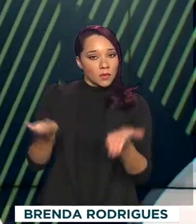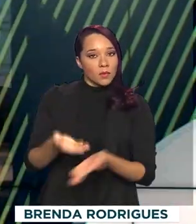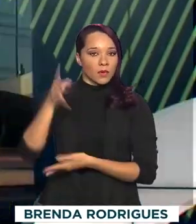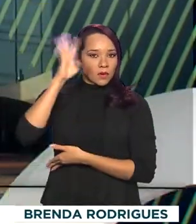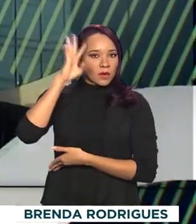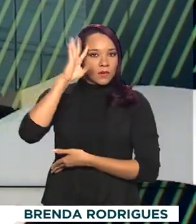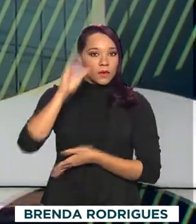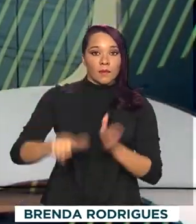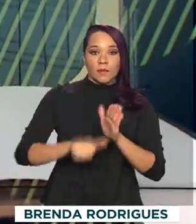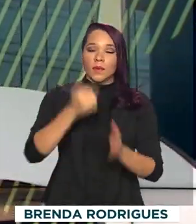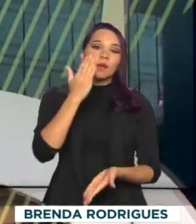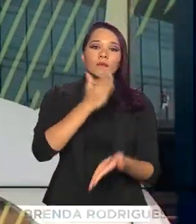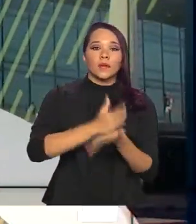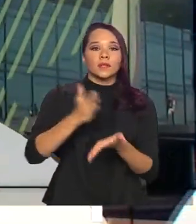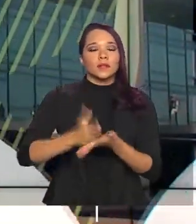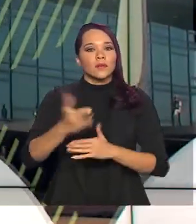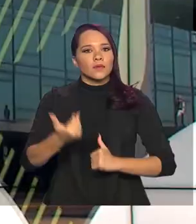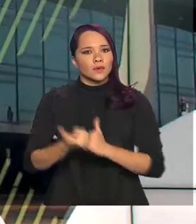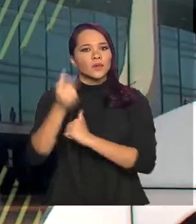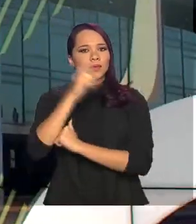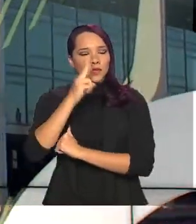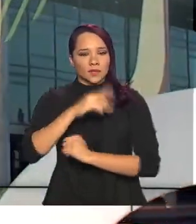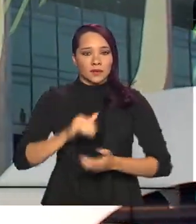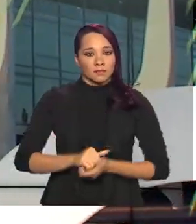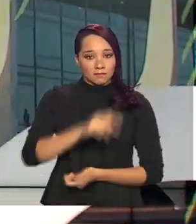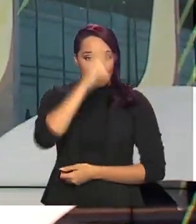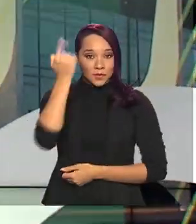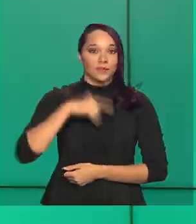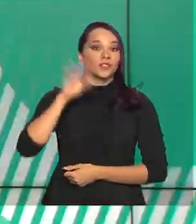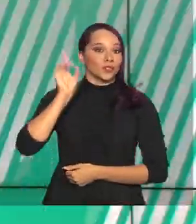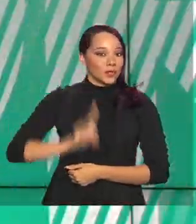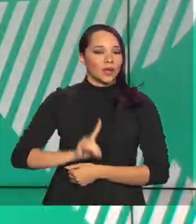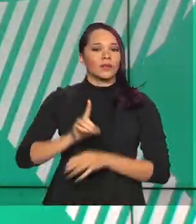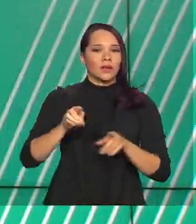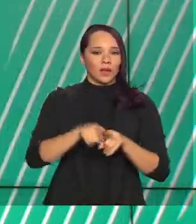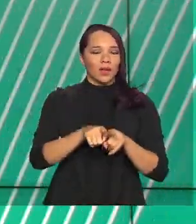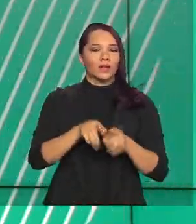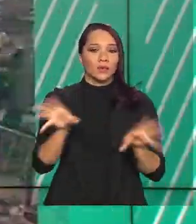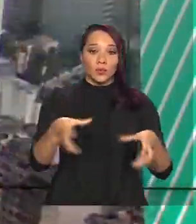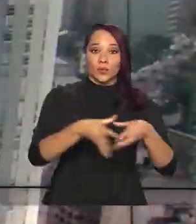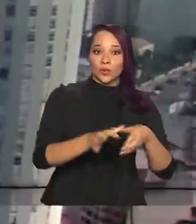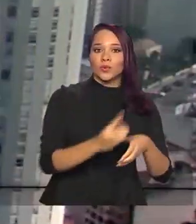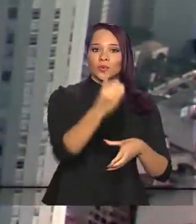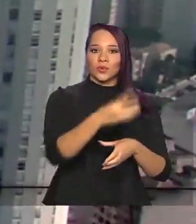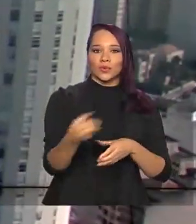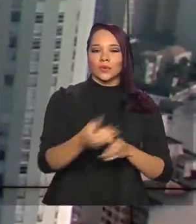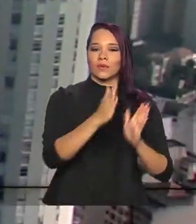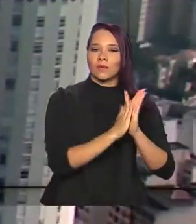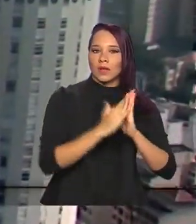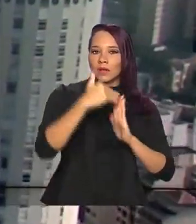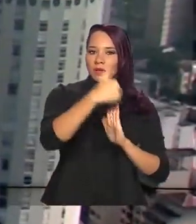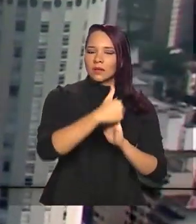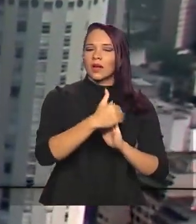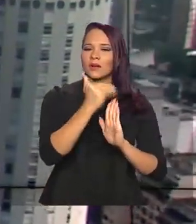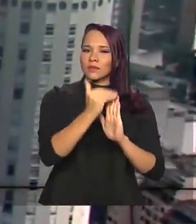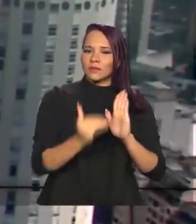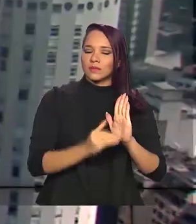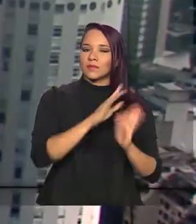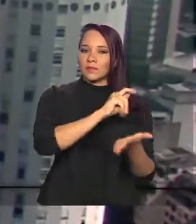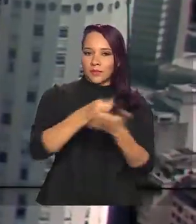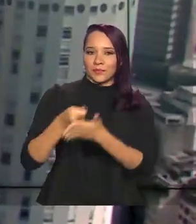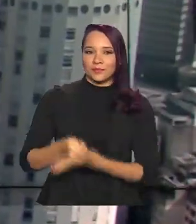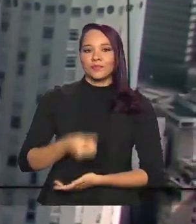-feira a primeira parcela do auxílio emergencial. Os beneficiários entram no ciclo 1 do novo calendário de pagamentos. A